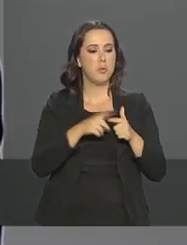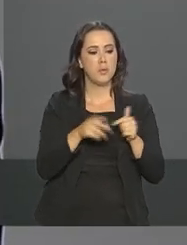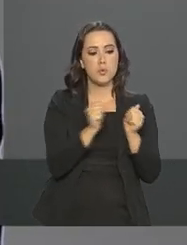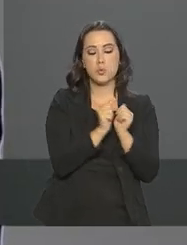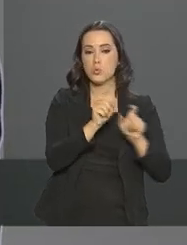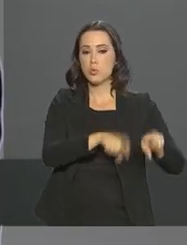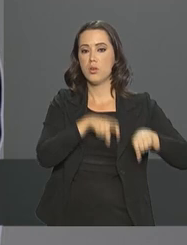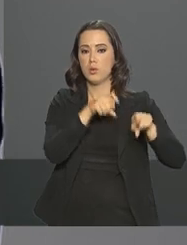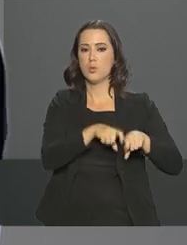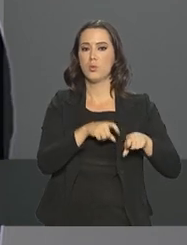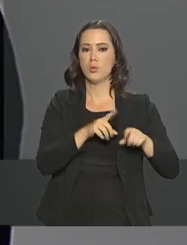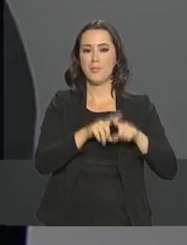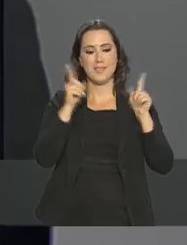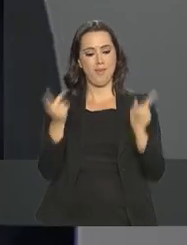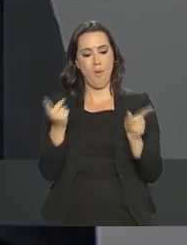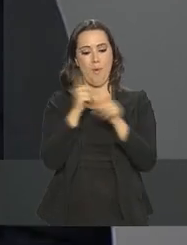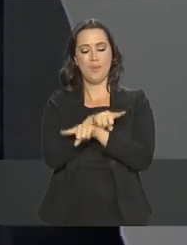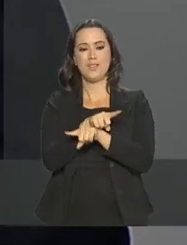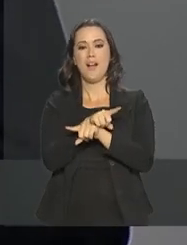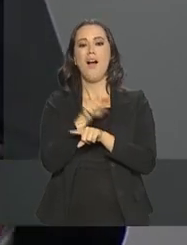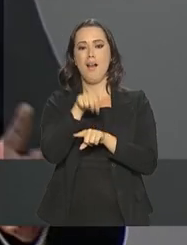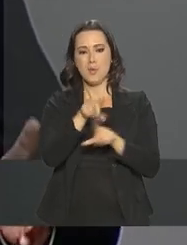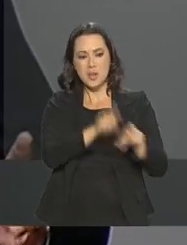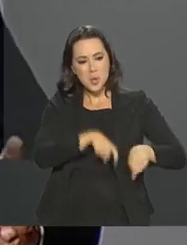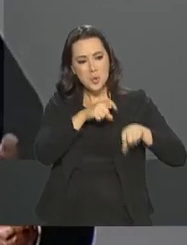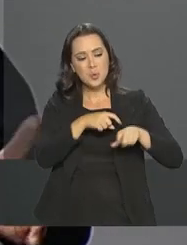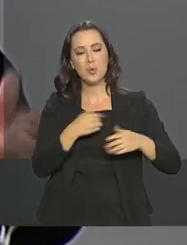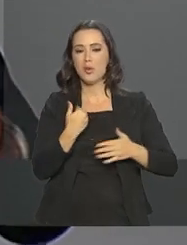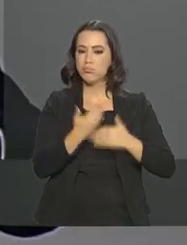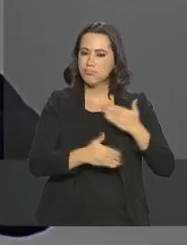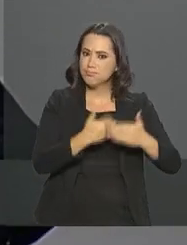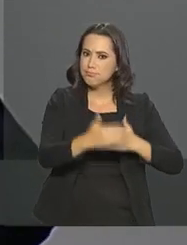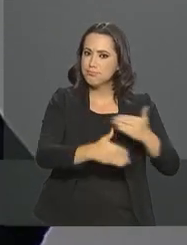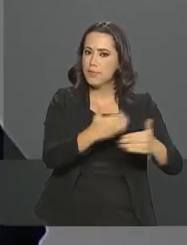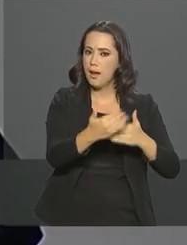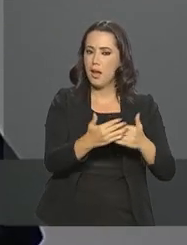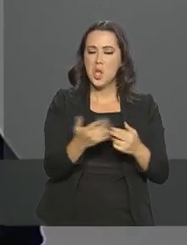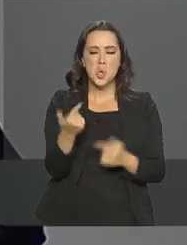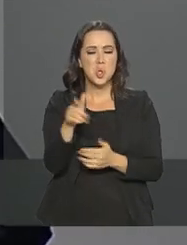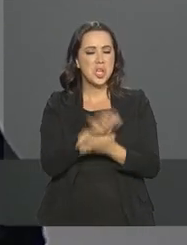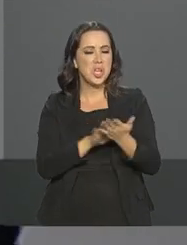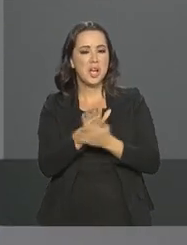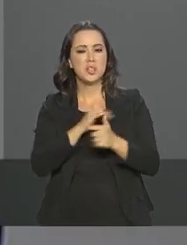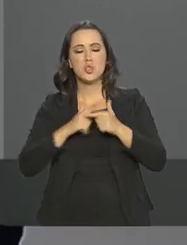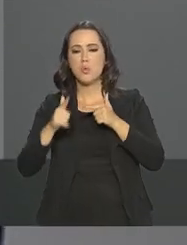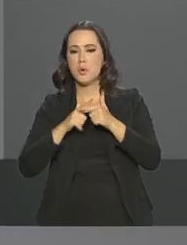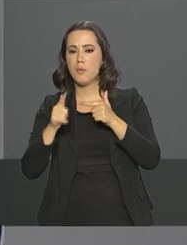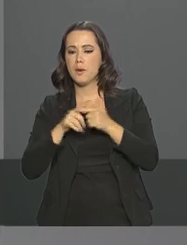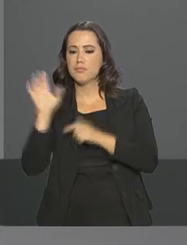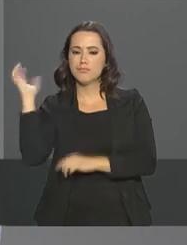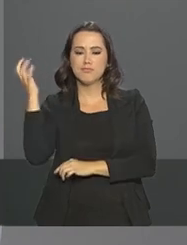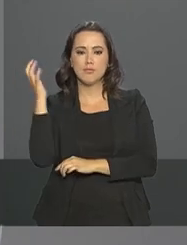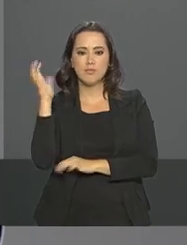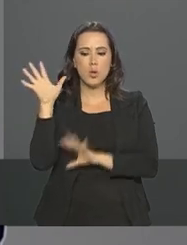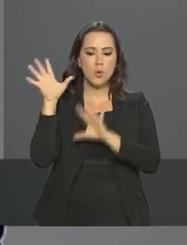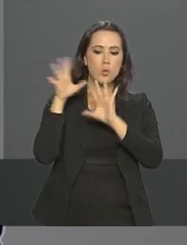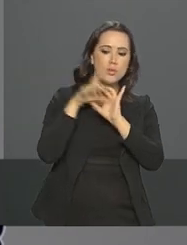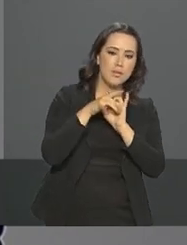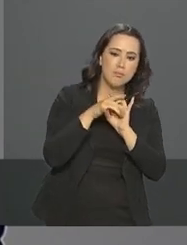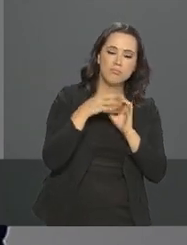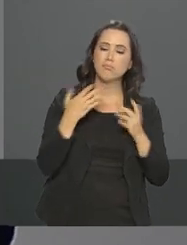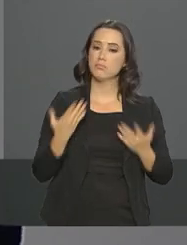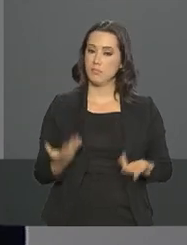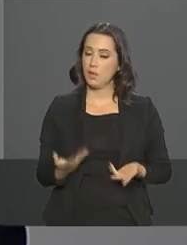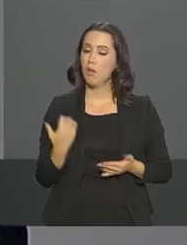agricultura eo agronegócio continua a prosperar enormemente sem nenhuma divergência com o meio ambiente e assim